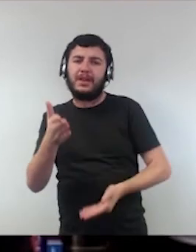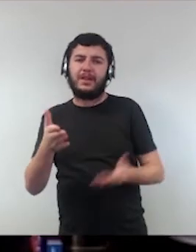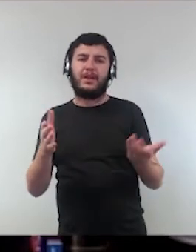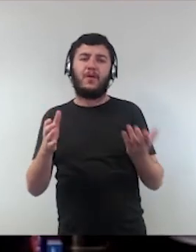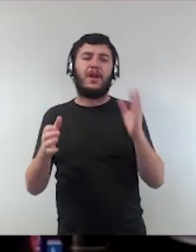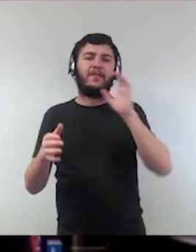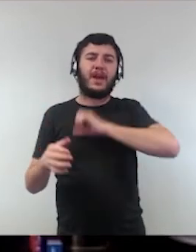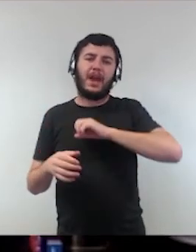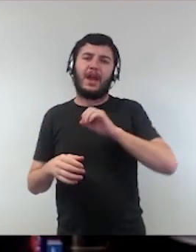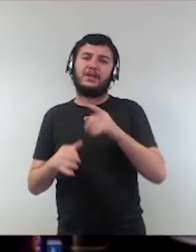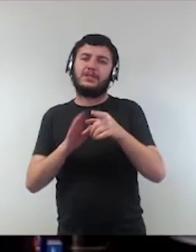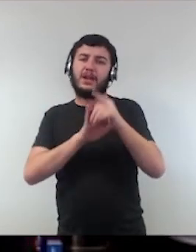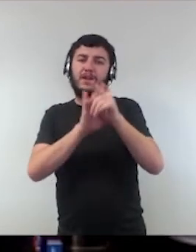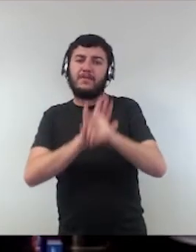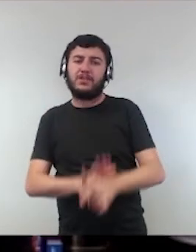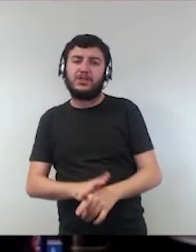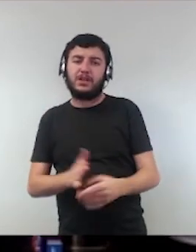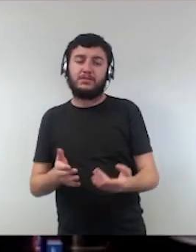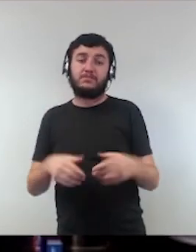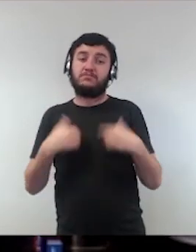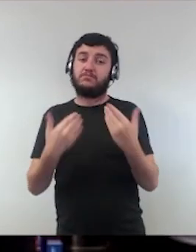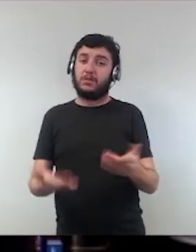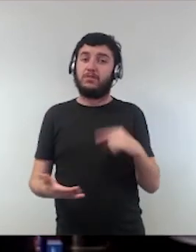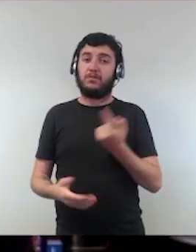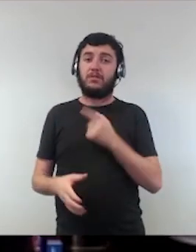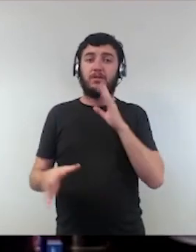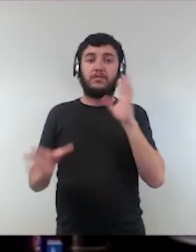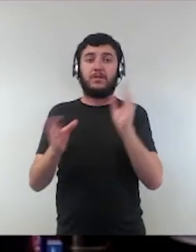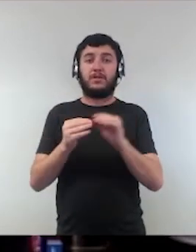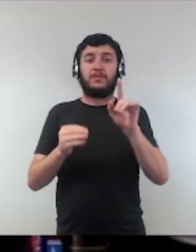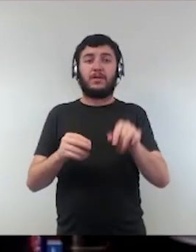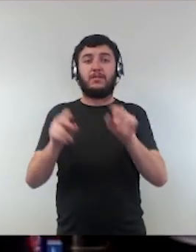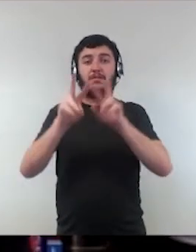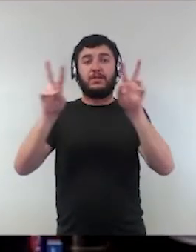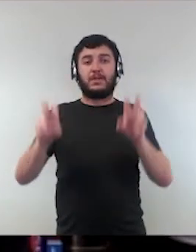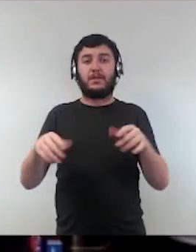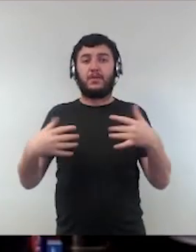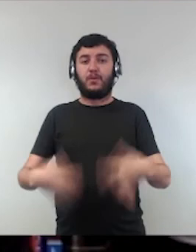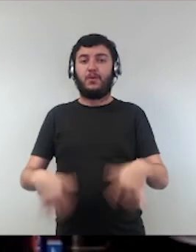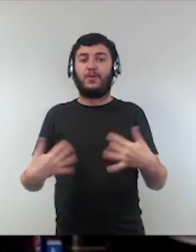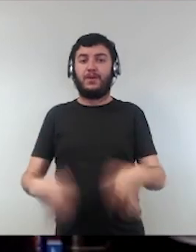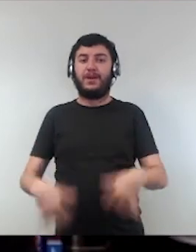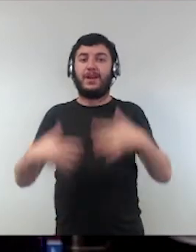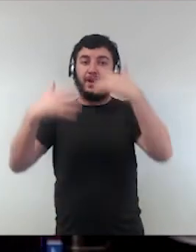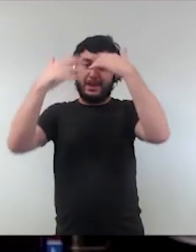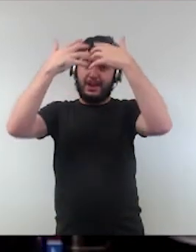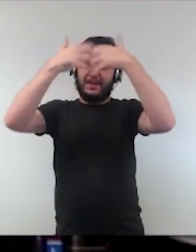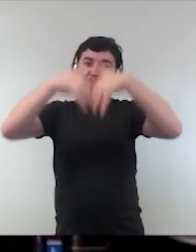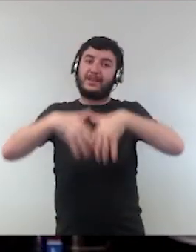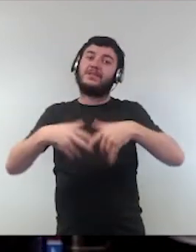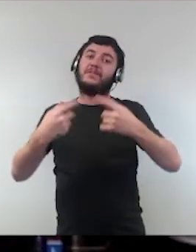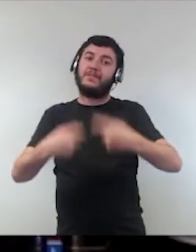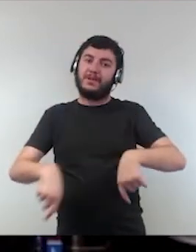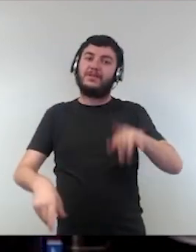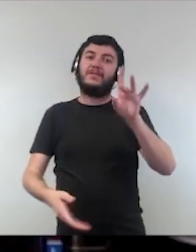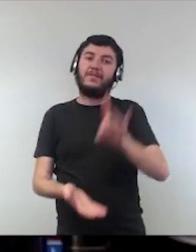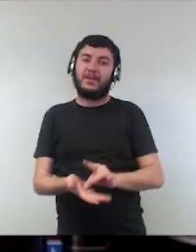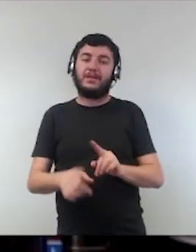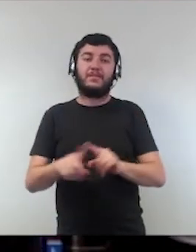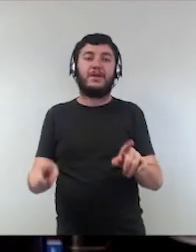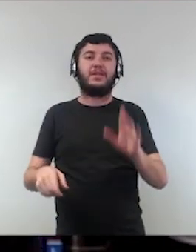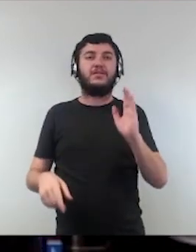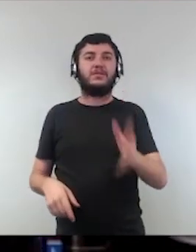eficácia em termos de investigação. Então, é um tema realmente quente, que vai merecer reflexão. Eu acho que também foi tocado um ponto importante aqui